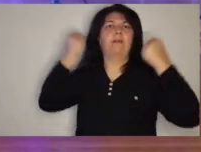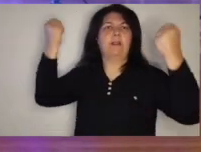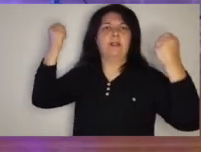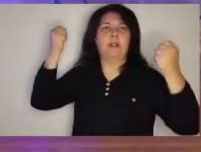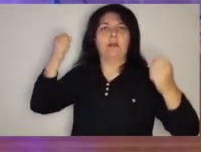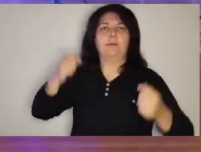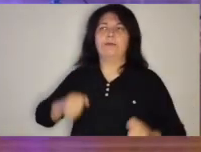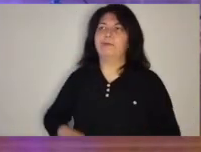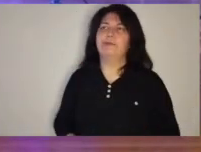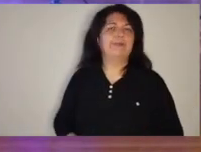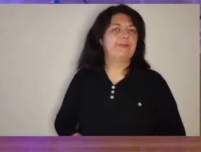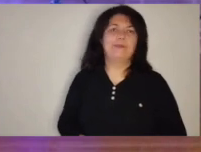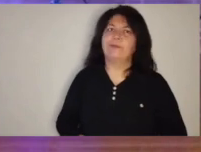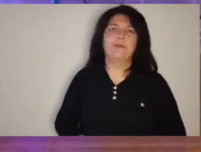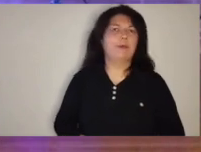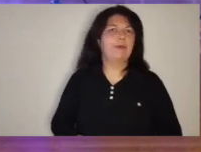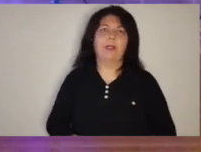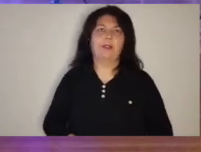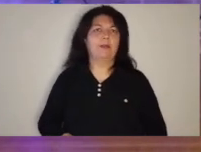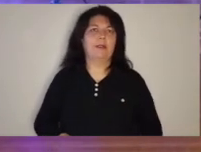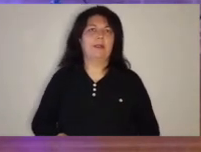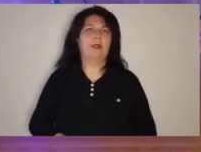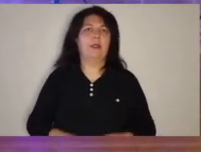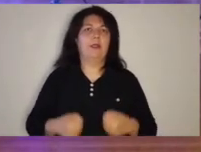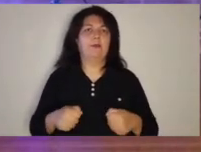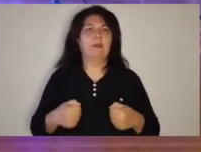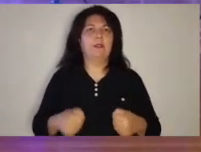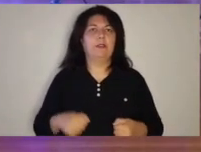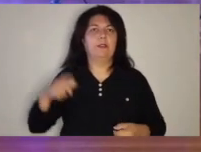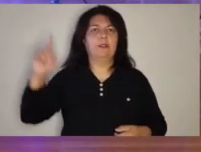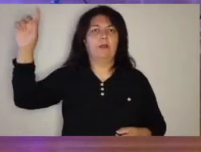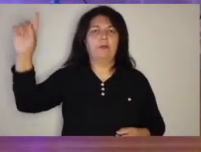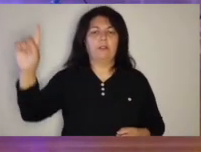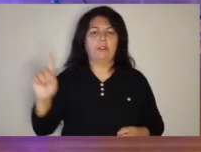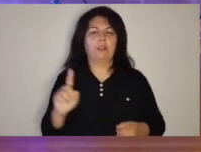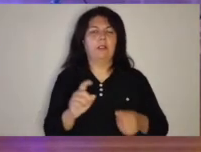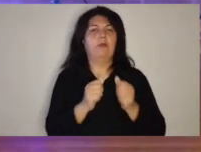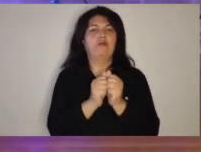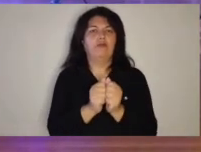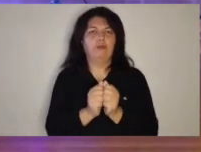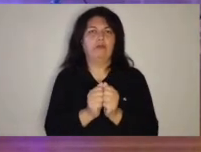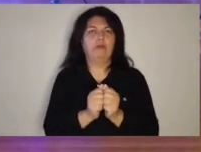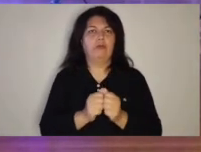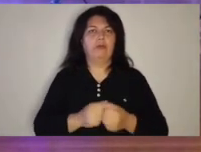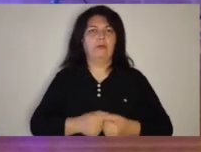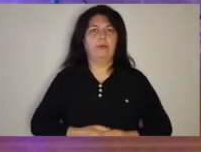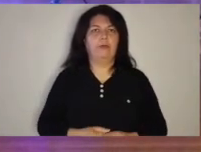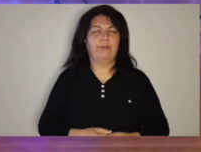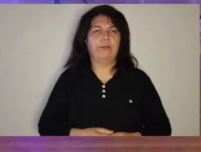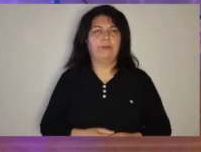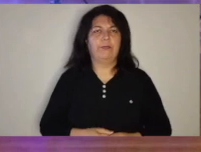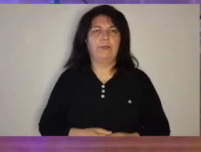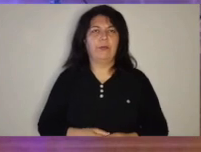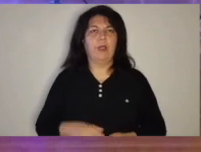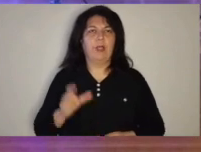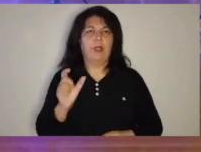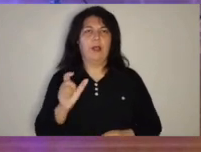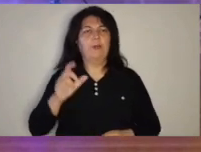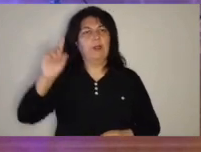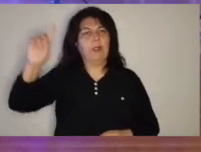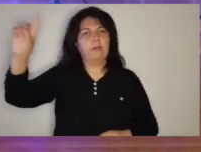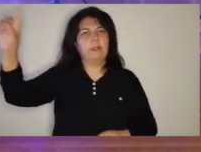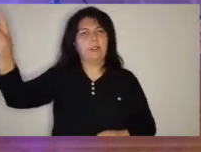para a sua cidade. Então, irmãos, a gente aprende aqui que a palavra do Senhor tem que ser uma prática contínua em nossas